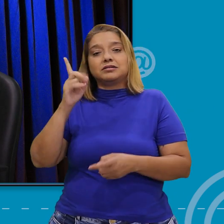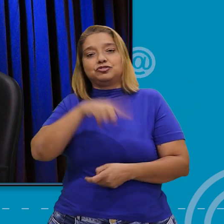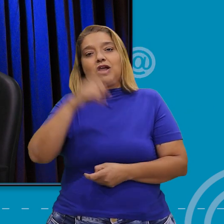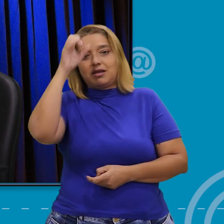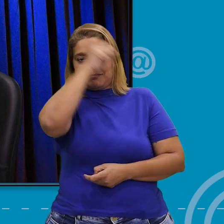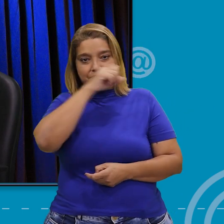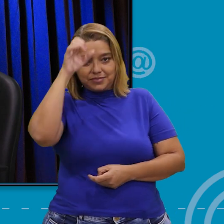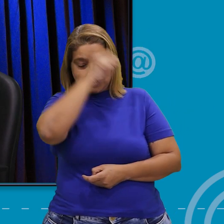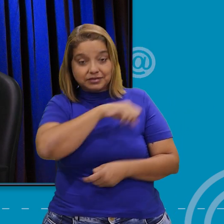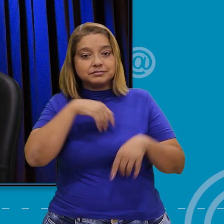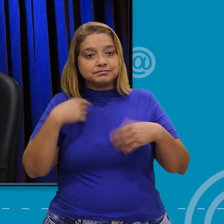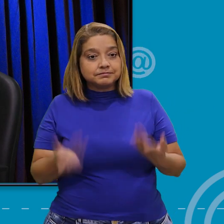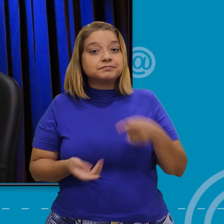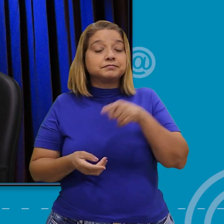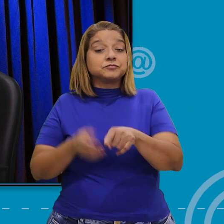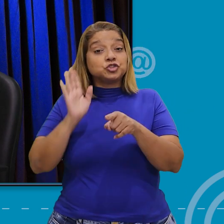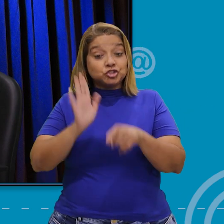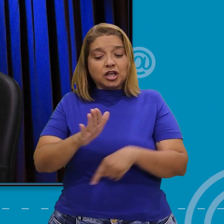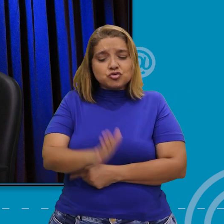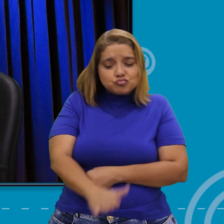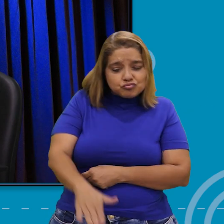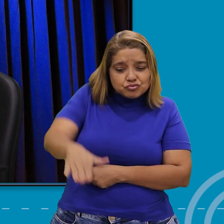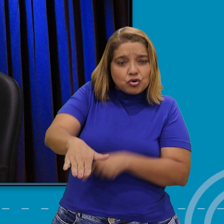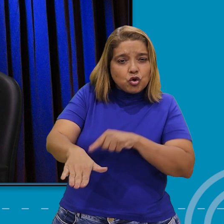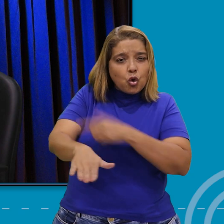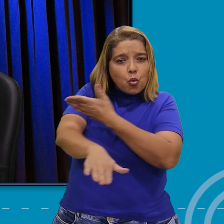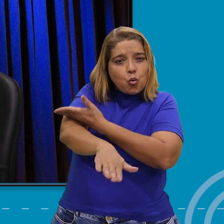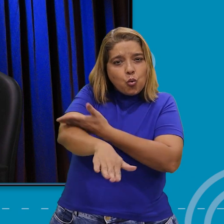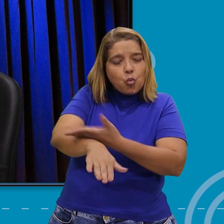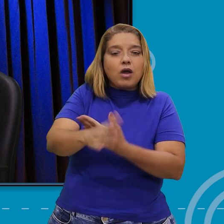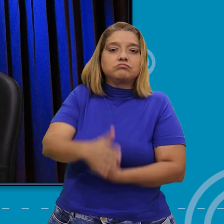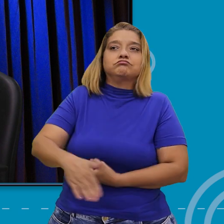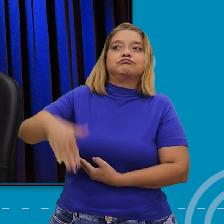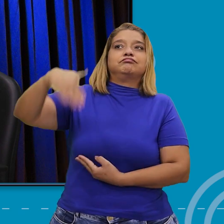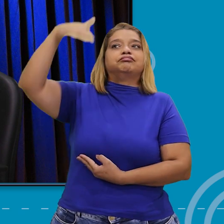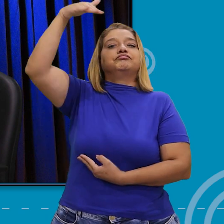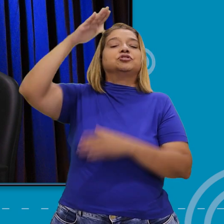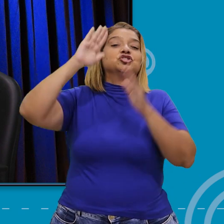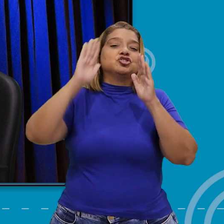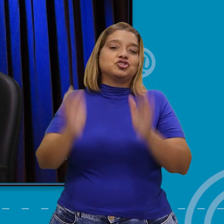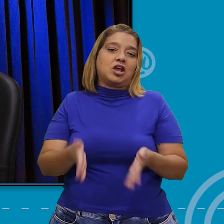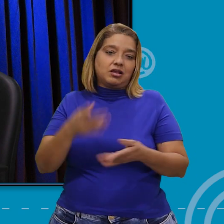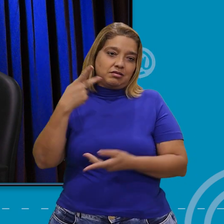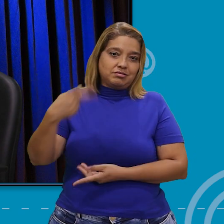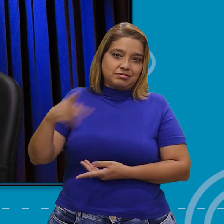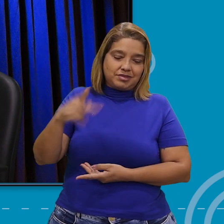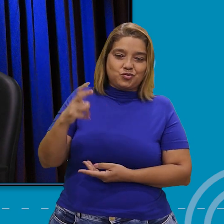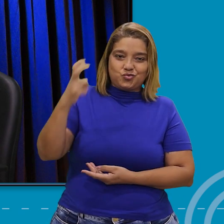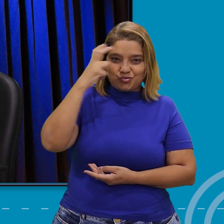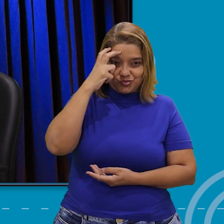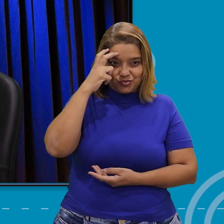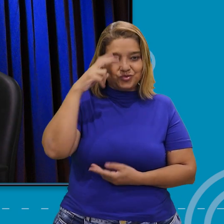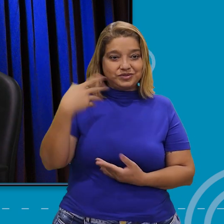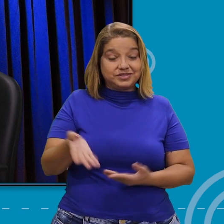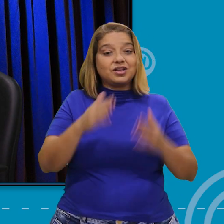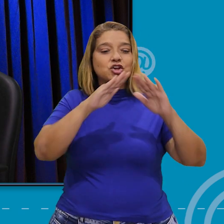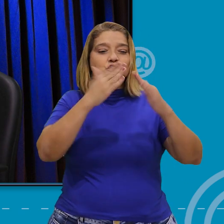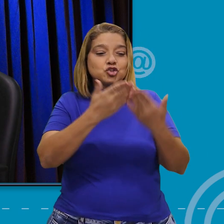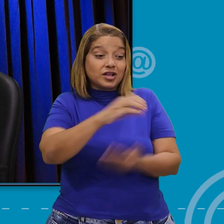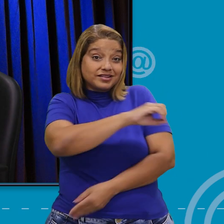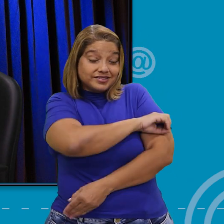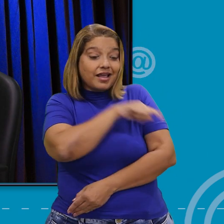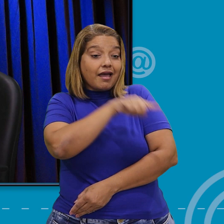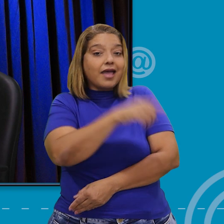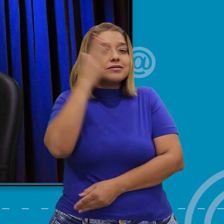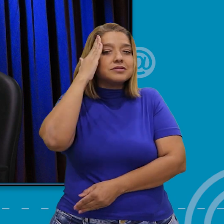E a partir disso, aí os hábitos que são formados na infância, eles perpetuam na idade adulta. Por isso que eu digo que o CIMEI, todo